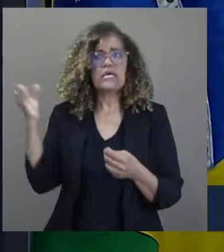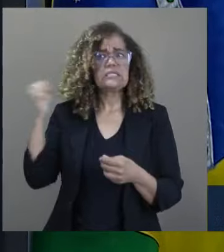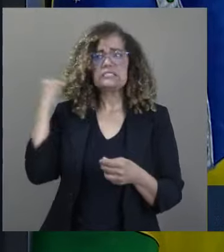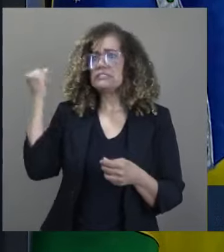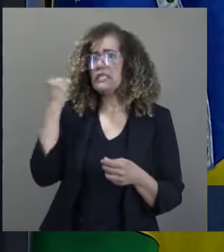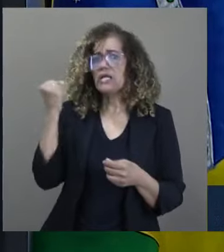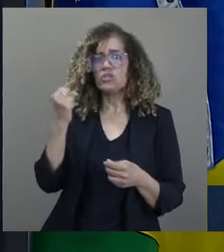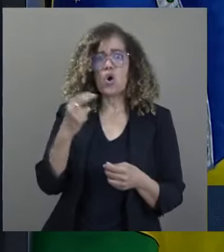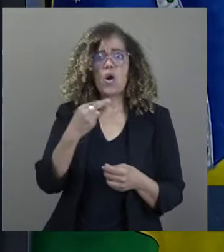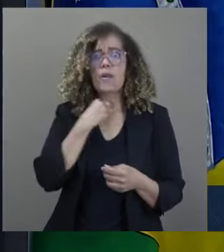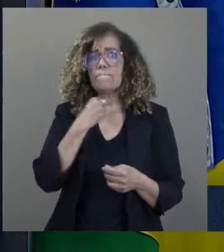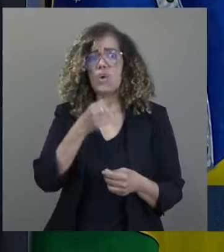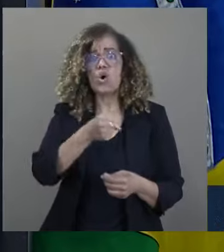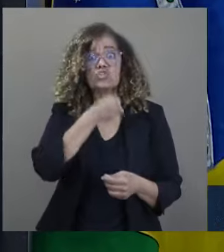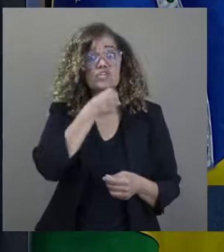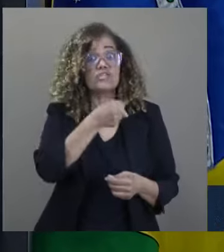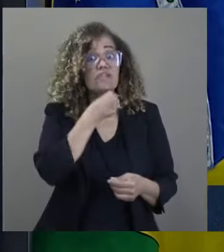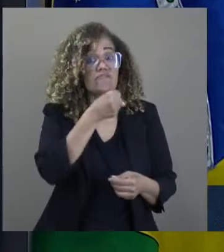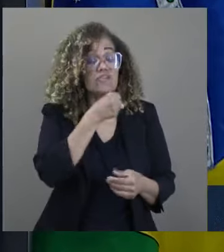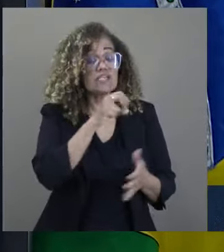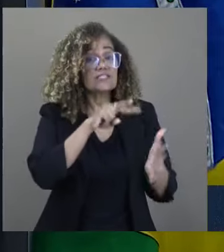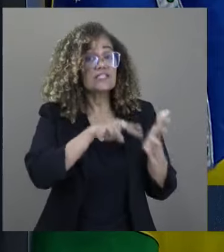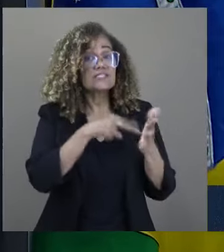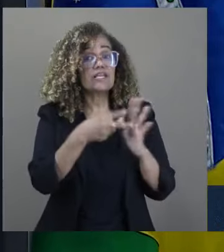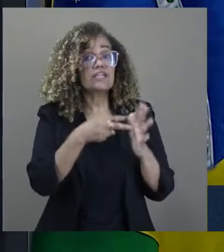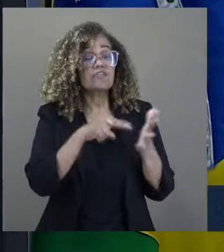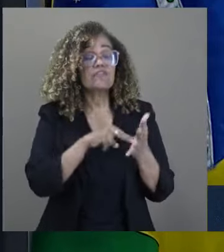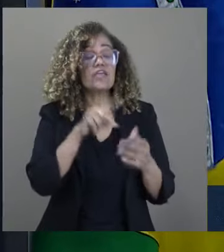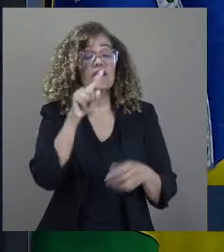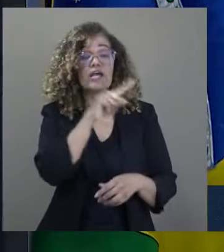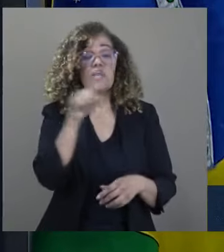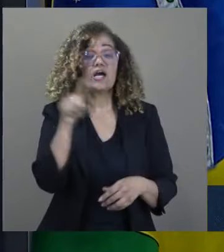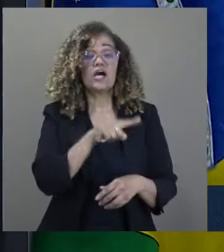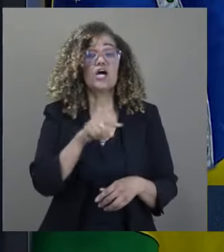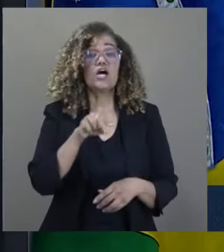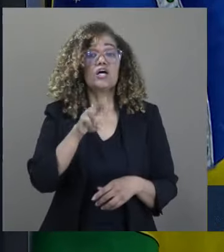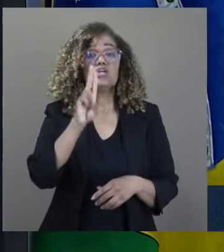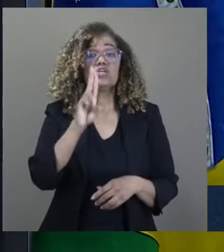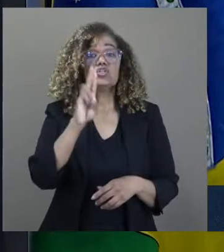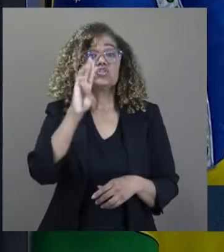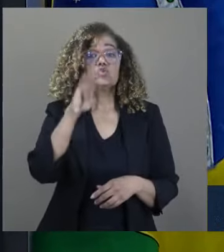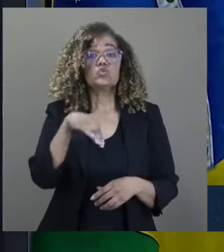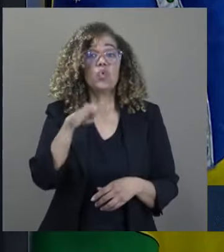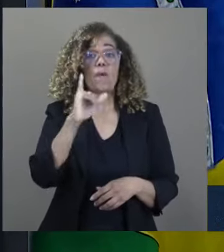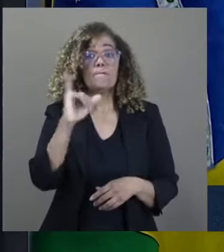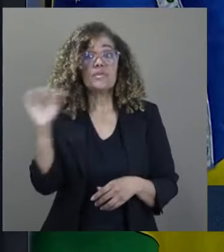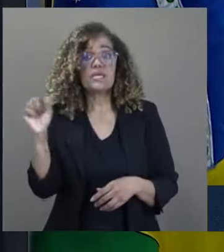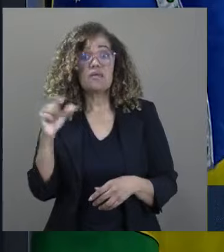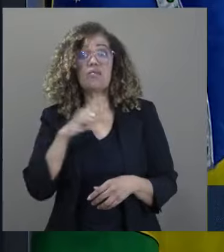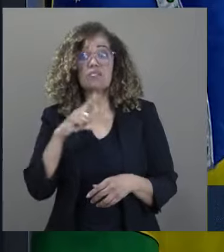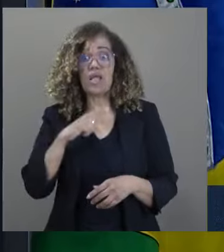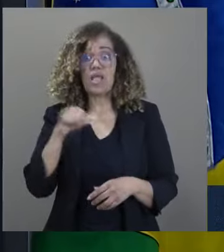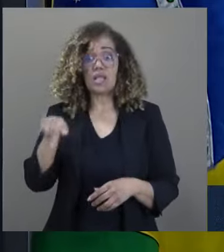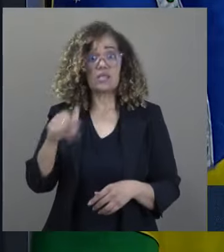senador Jaime Bagatoli. Nós temos um colega aqui que não tem rede social.